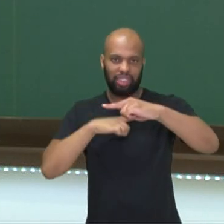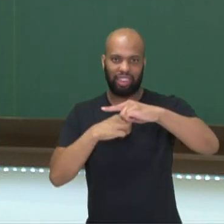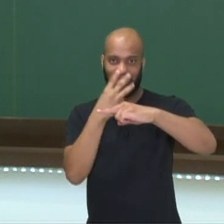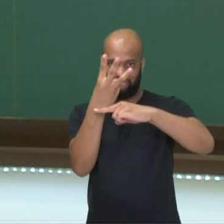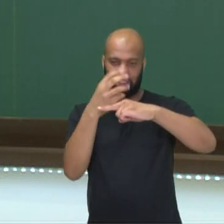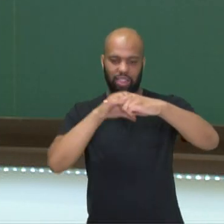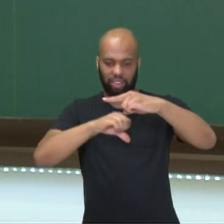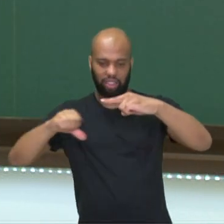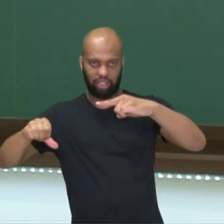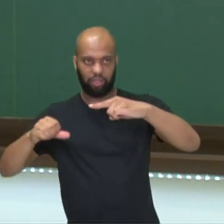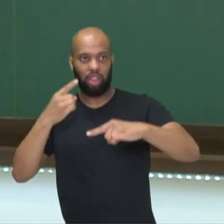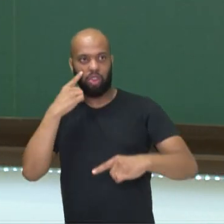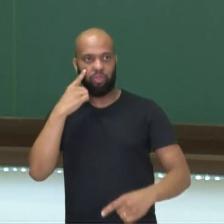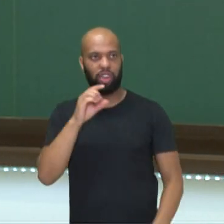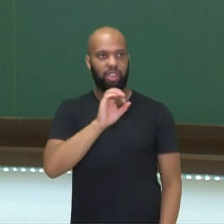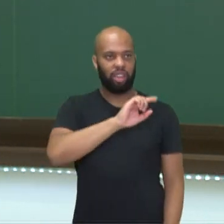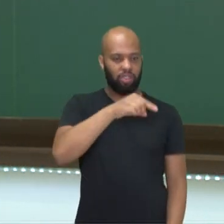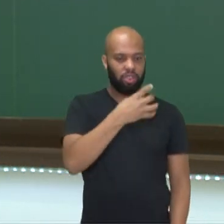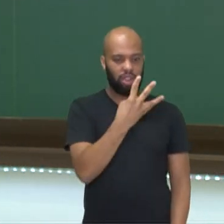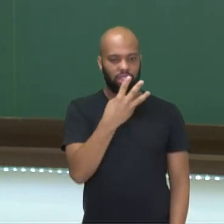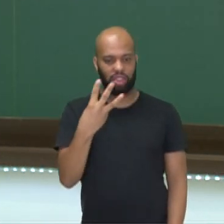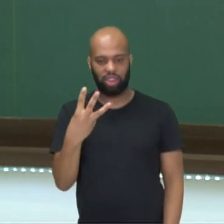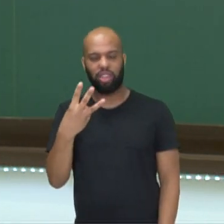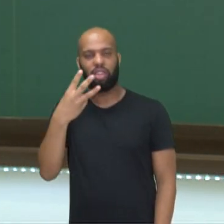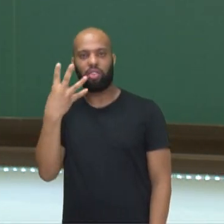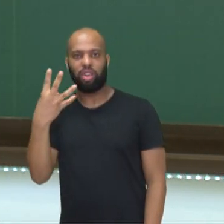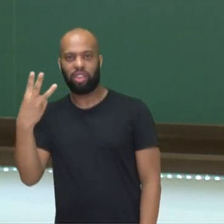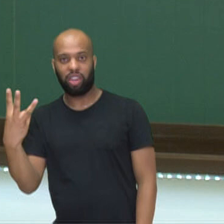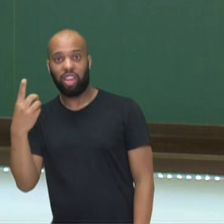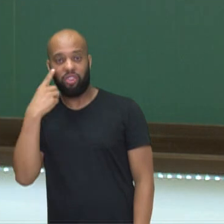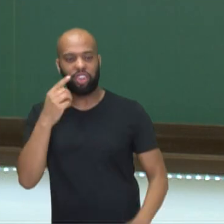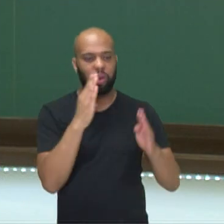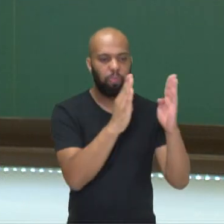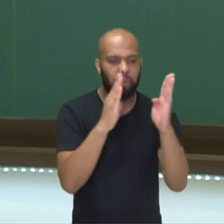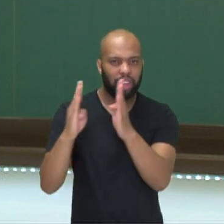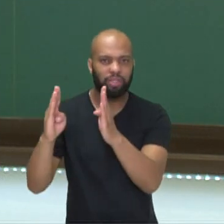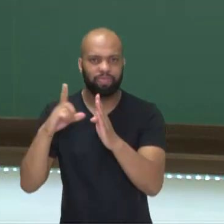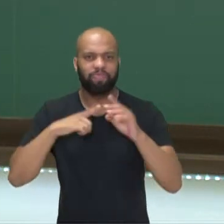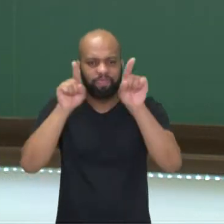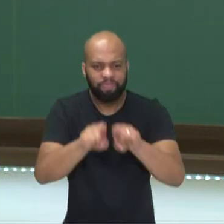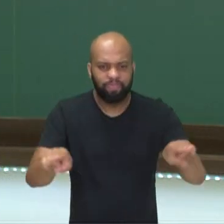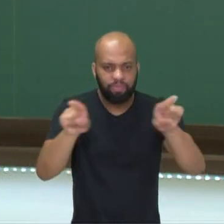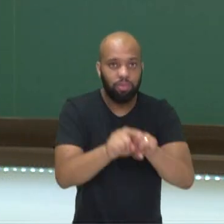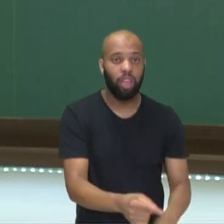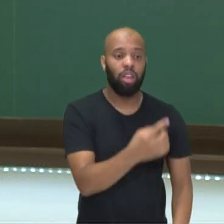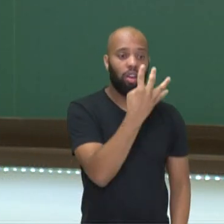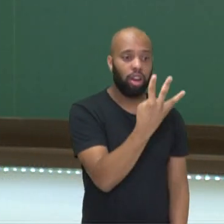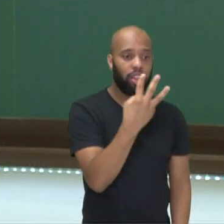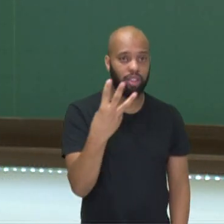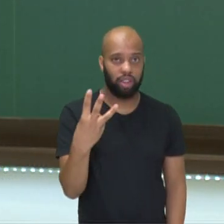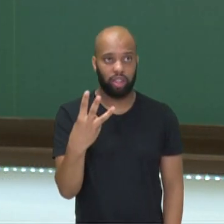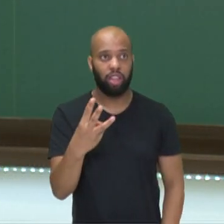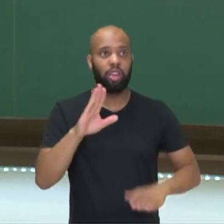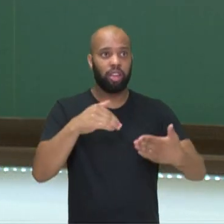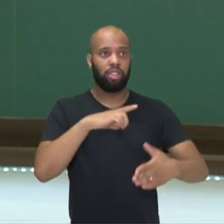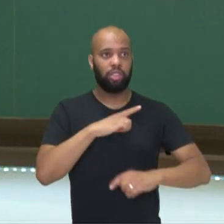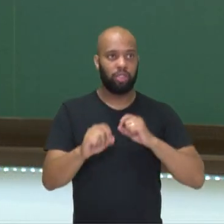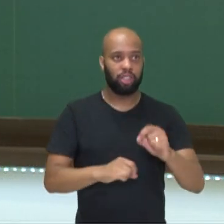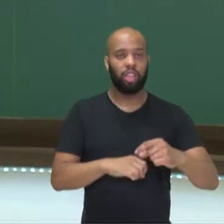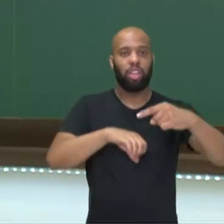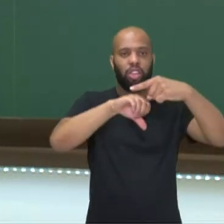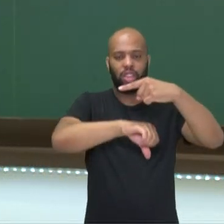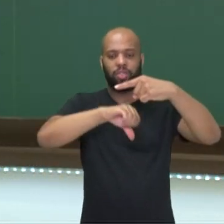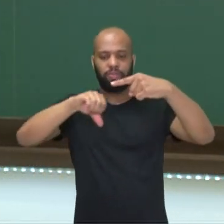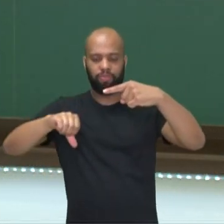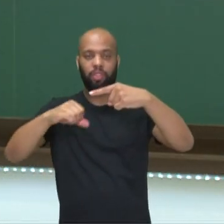Olha o exemplo, 0,4343. O período é 43. Para cada casa do 43, você escreve um 9. Então, vai